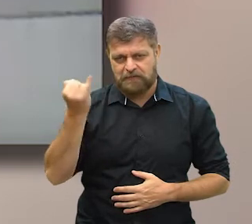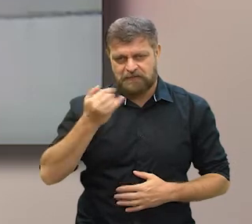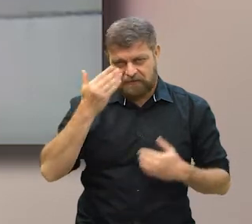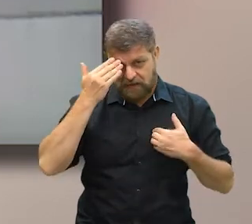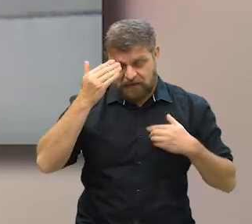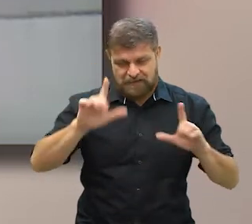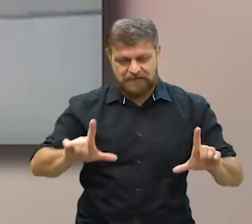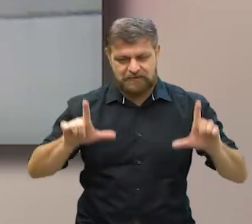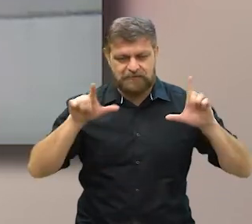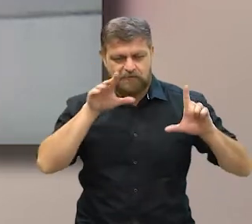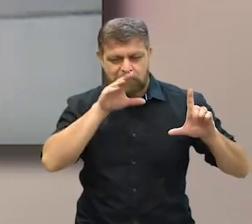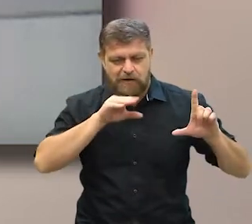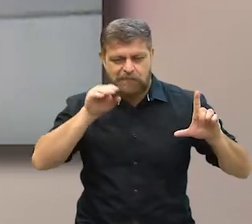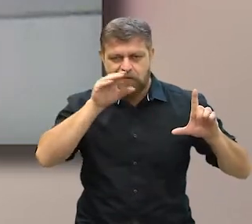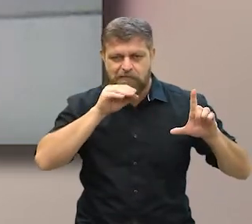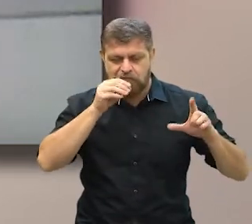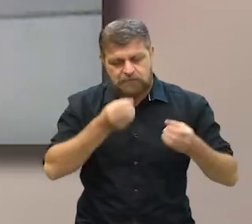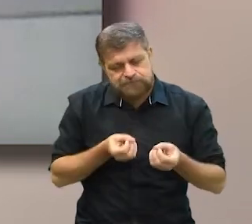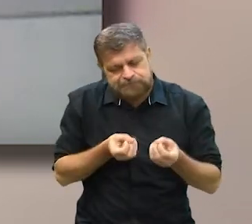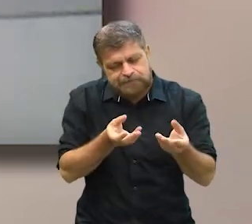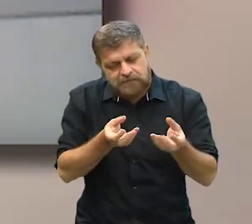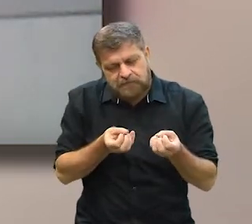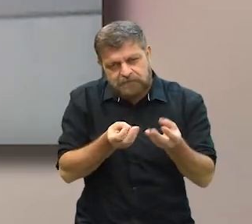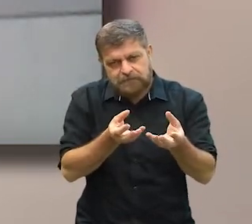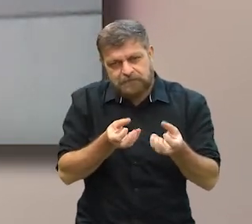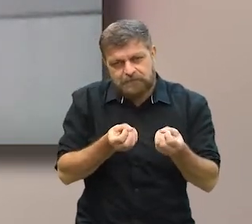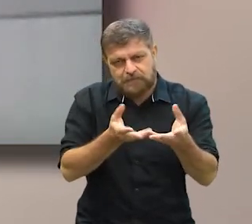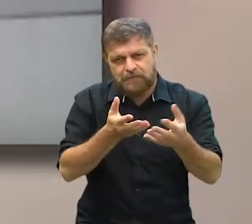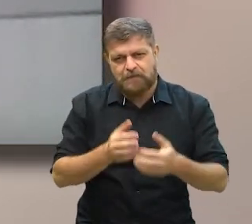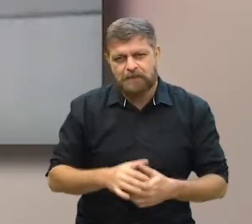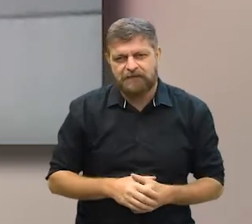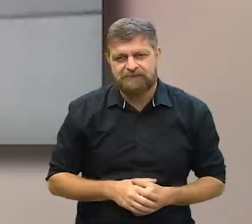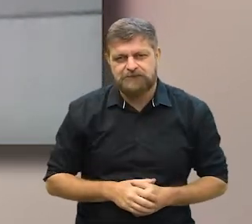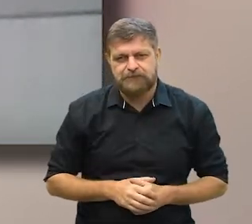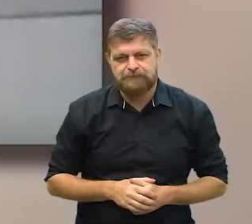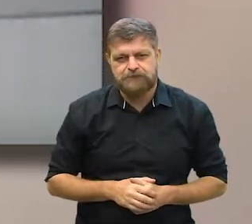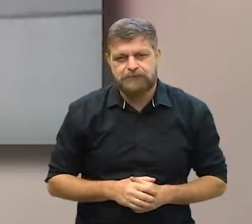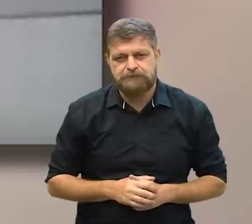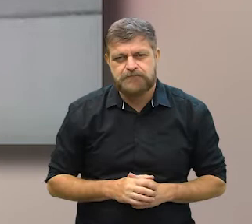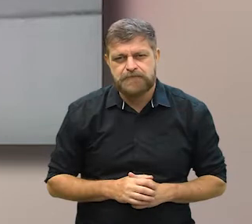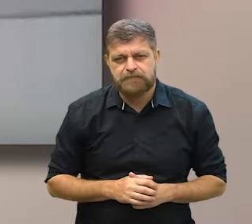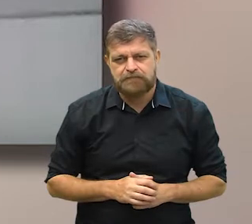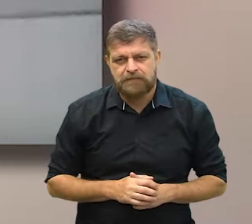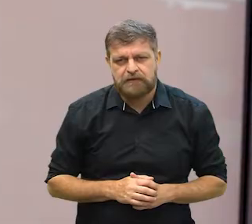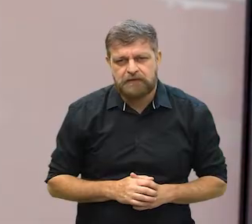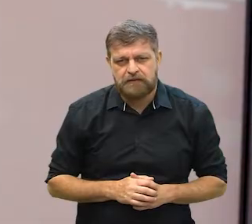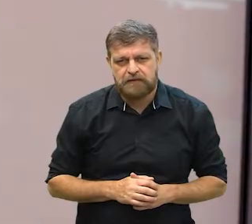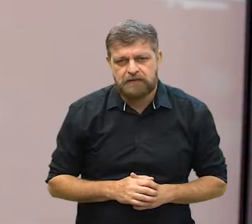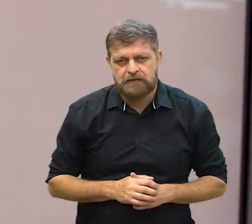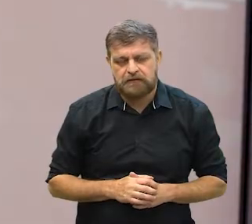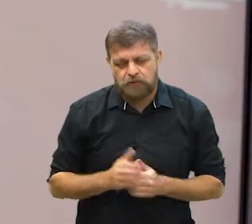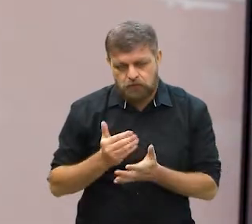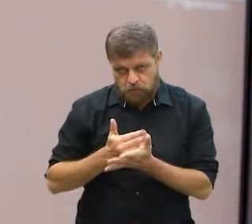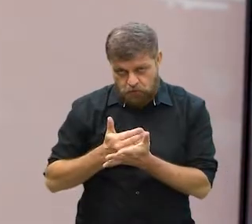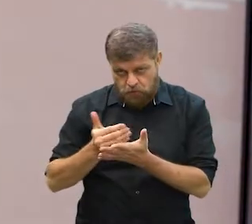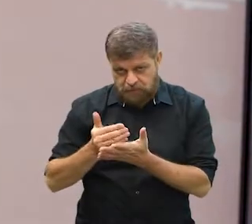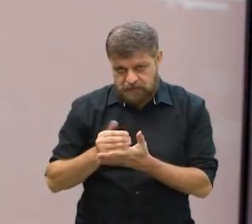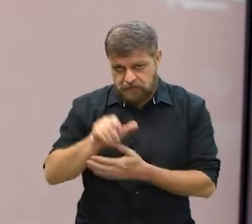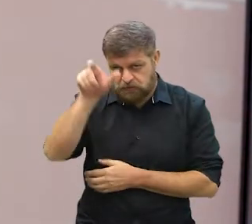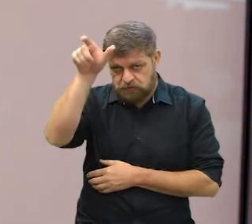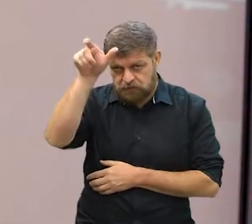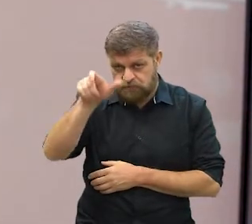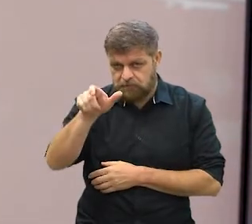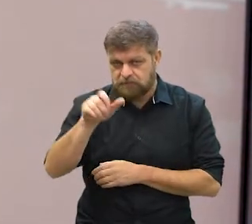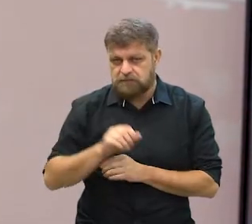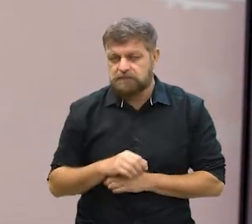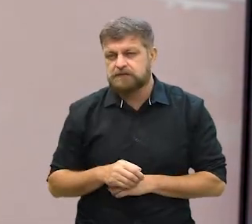agradeço muito poder fazer esse eu espero que seja o nosso filho. Bom, lá no primeiro bloco